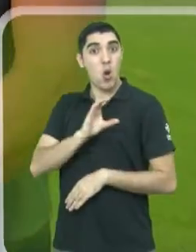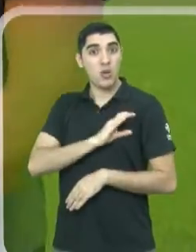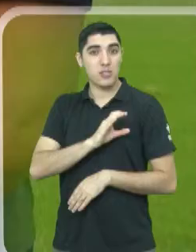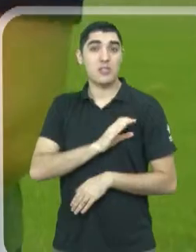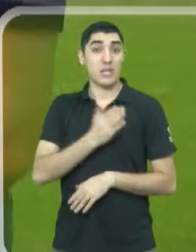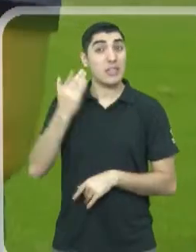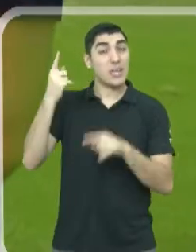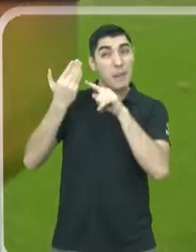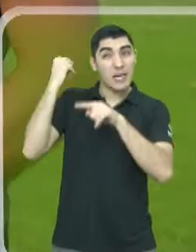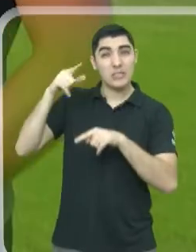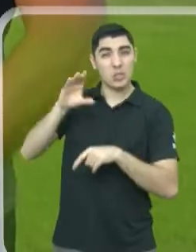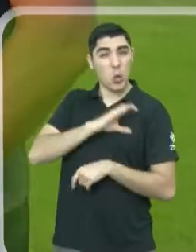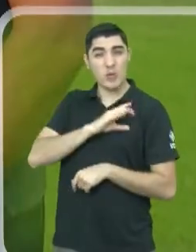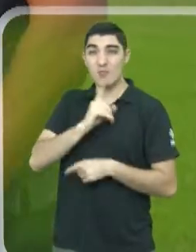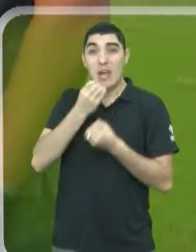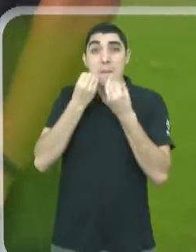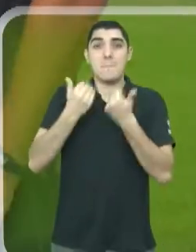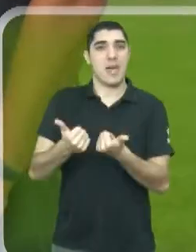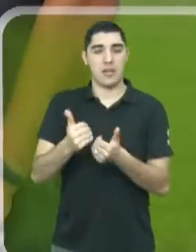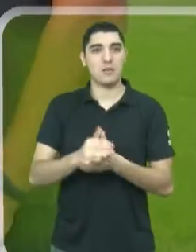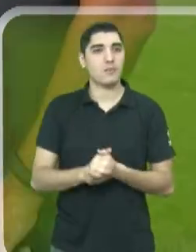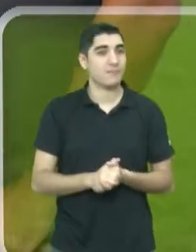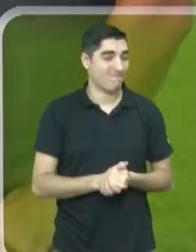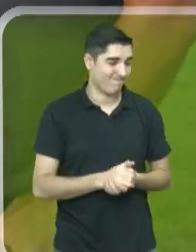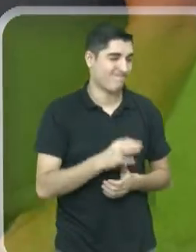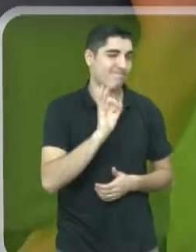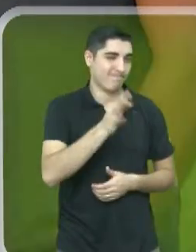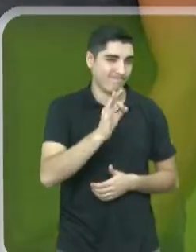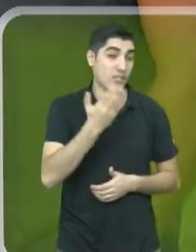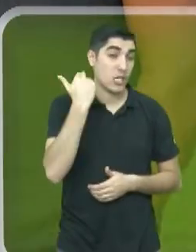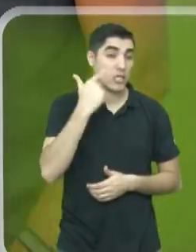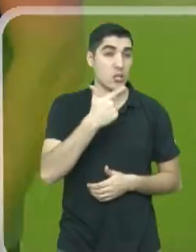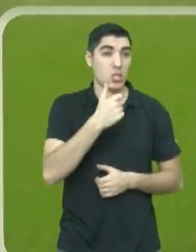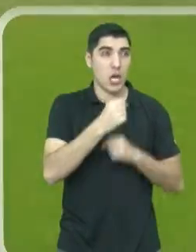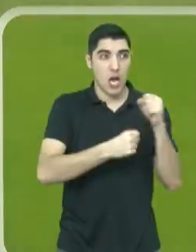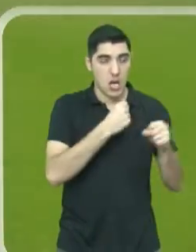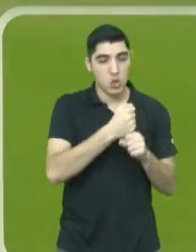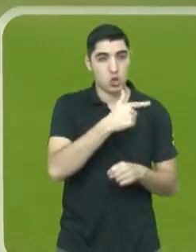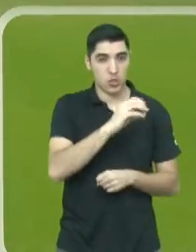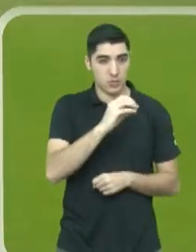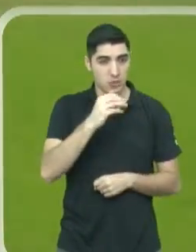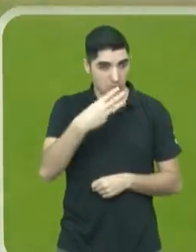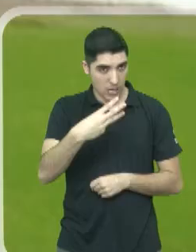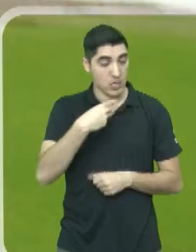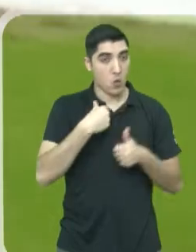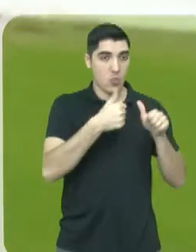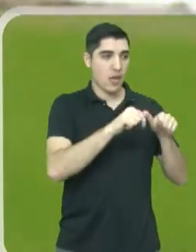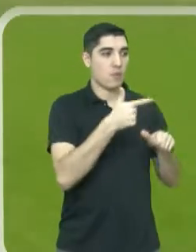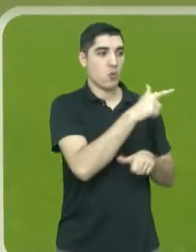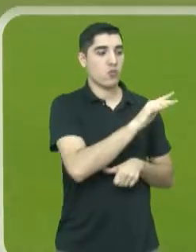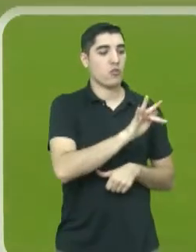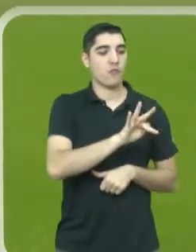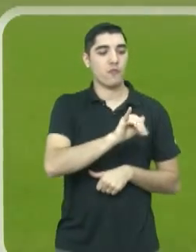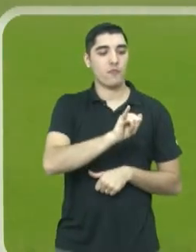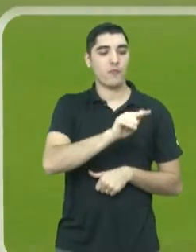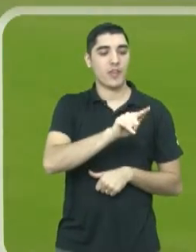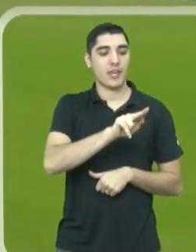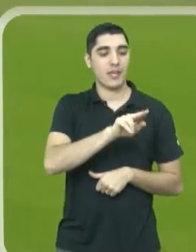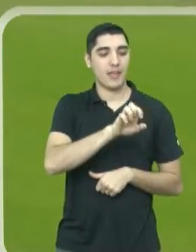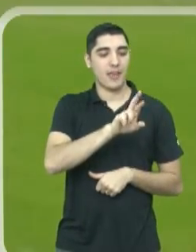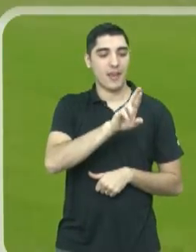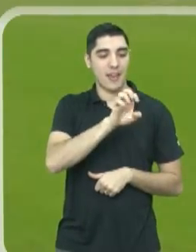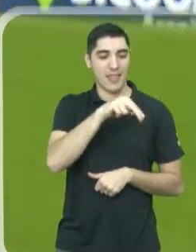fase naquele momento. Isso foi em 2003, né? Eu estava no Figueirense, tínhamos acabado de